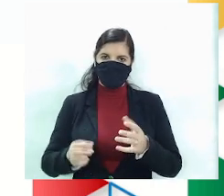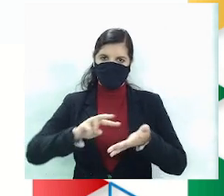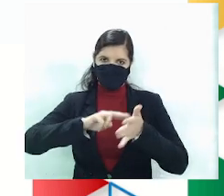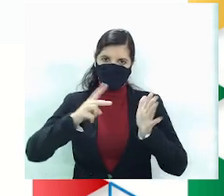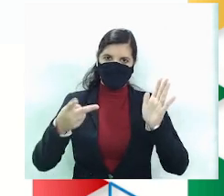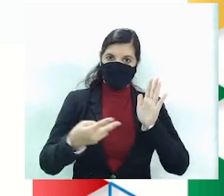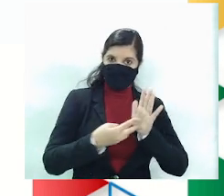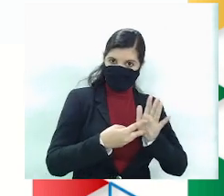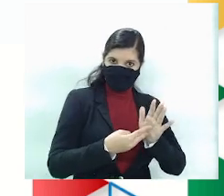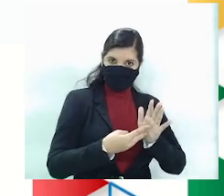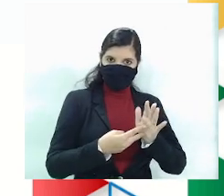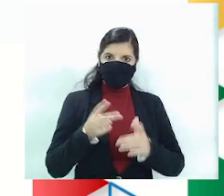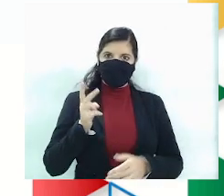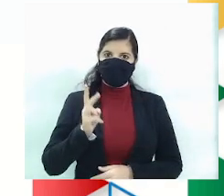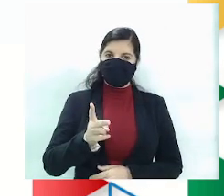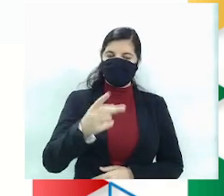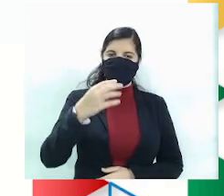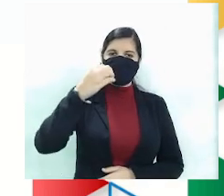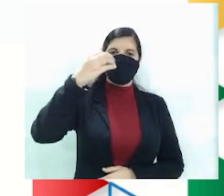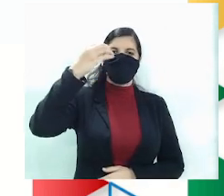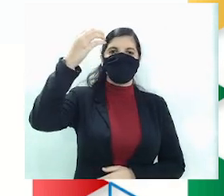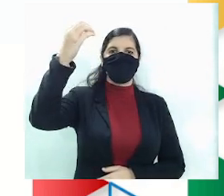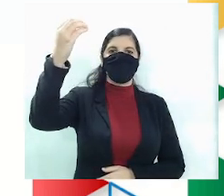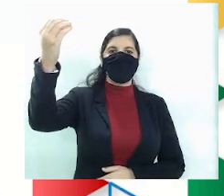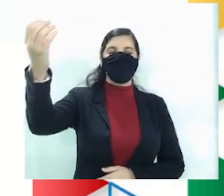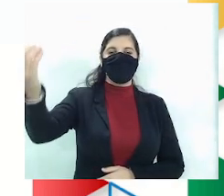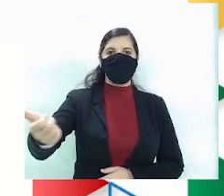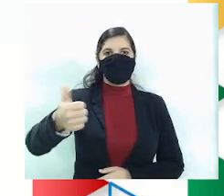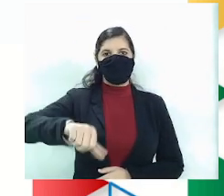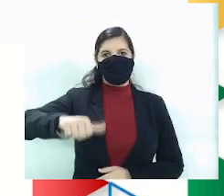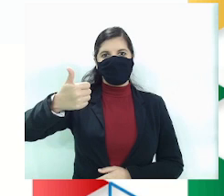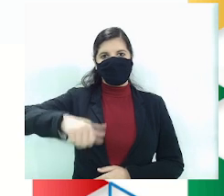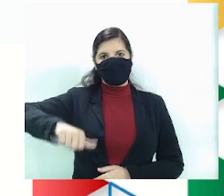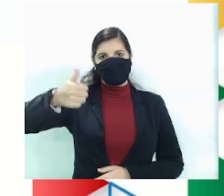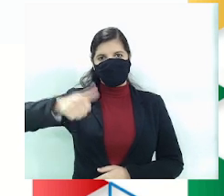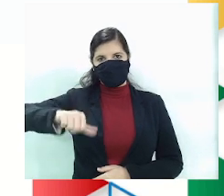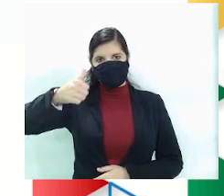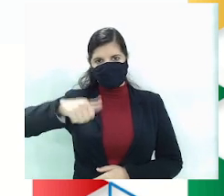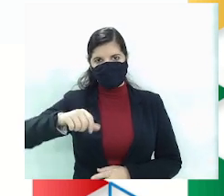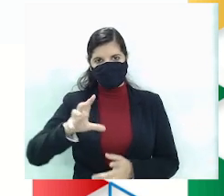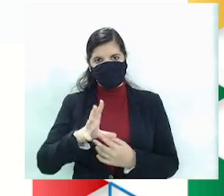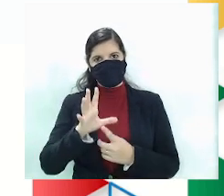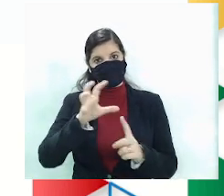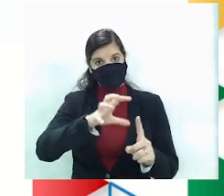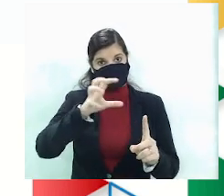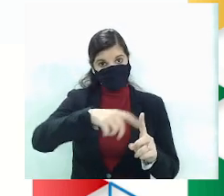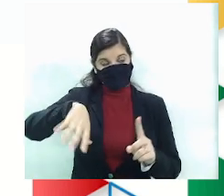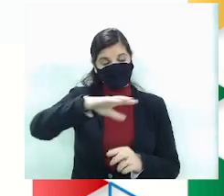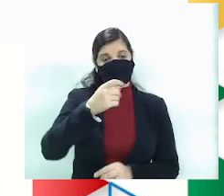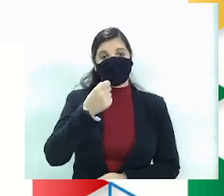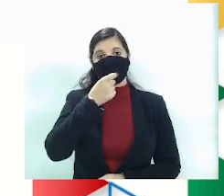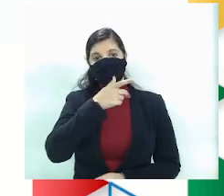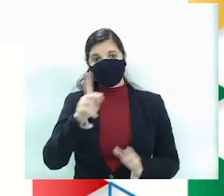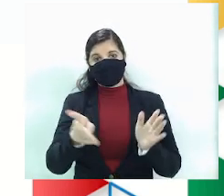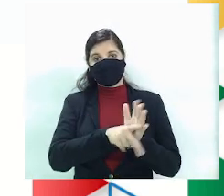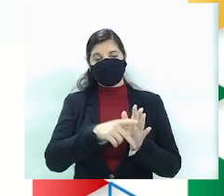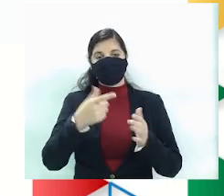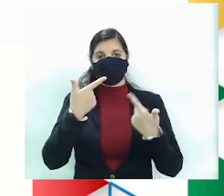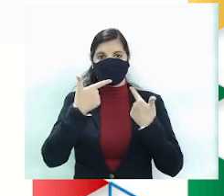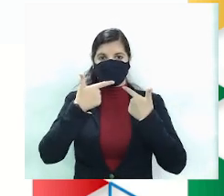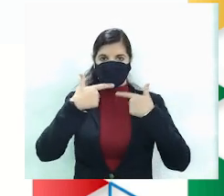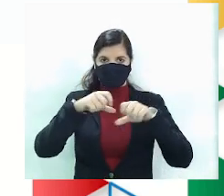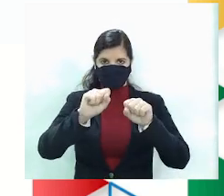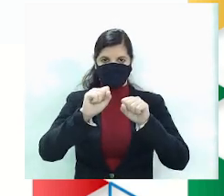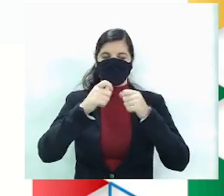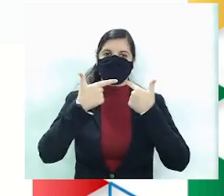piada. Continuemos a nossa viagem analisando outros elementos que provocam humor e que fazem parte da linguagem